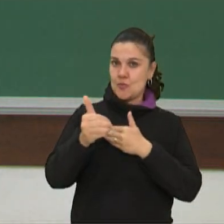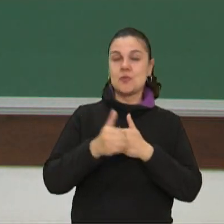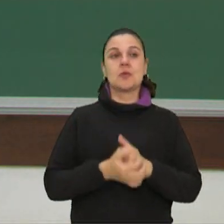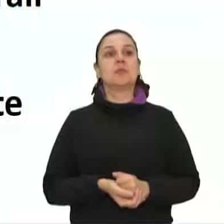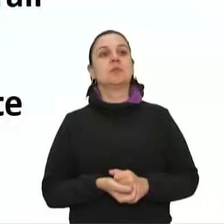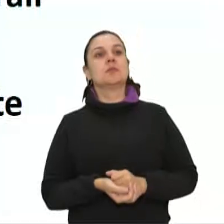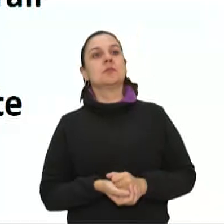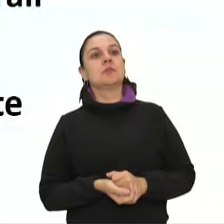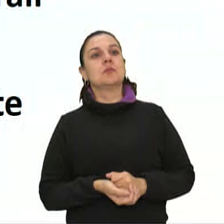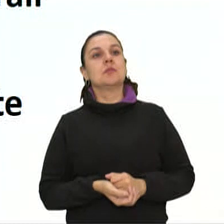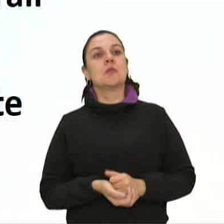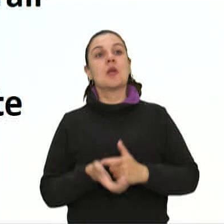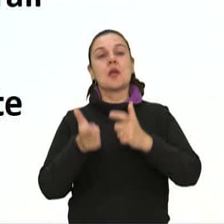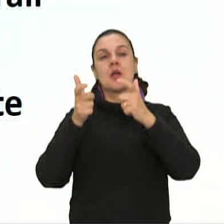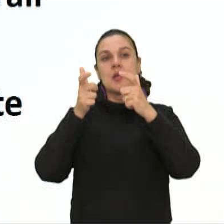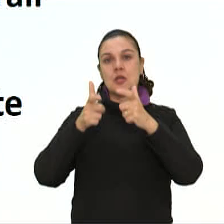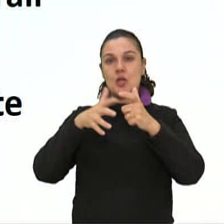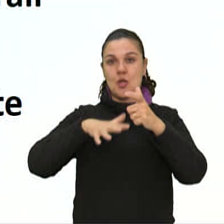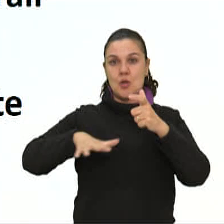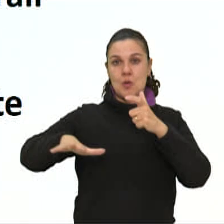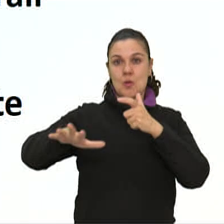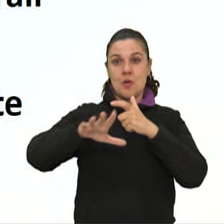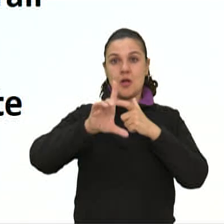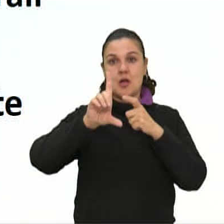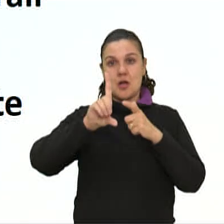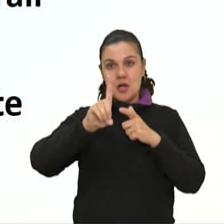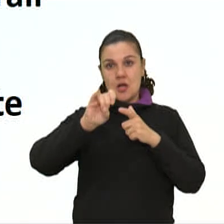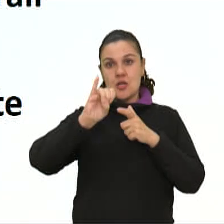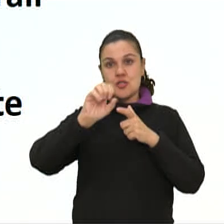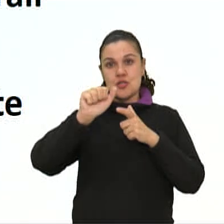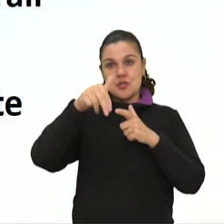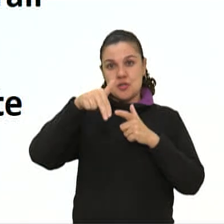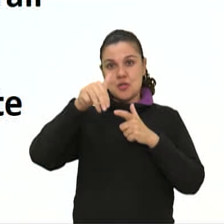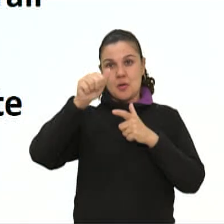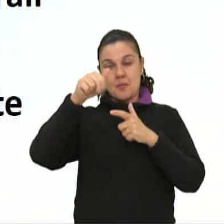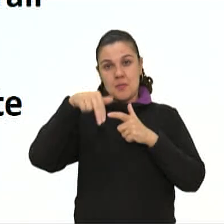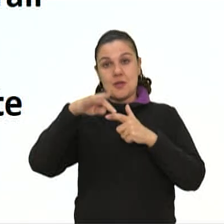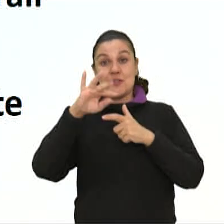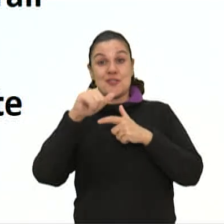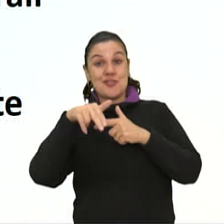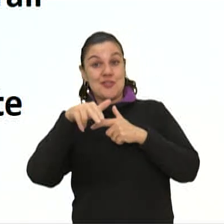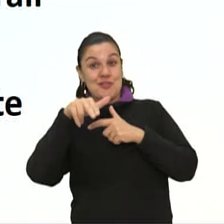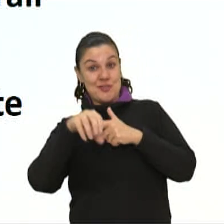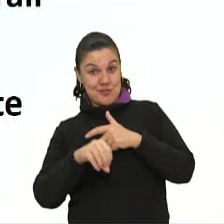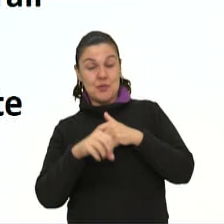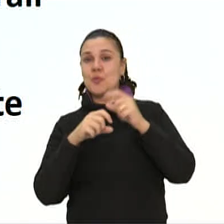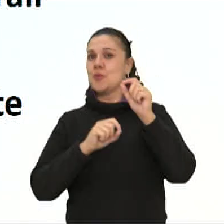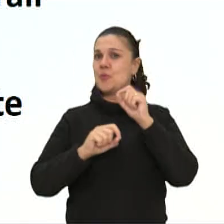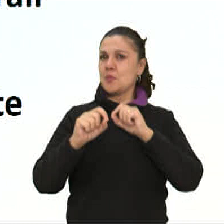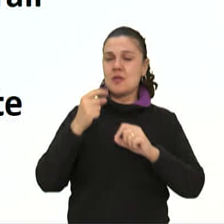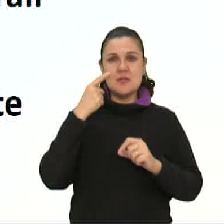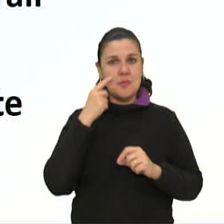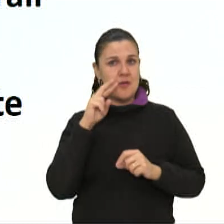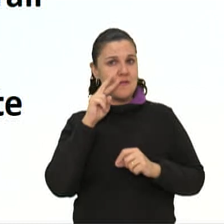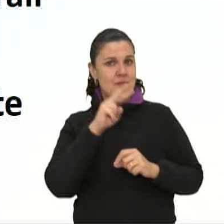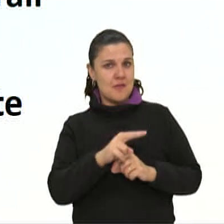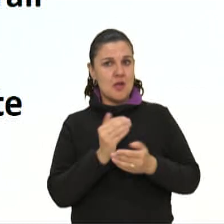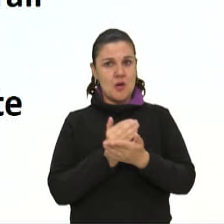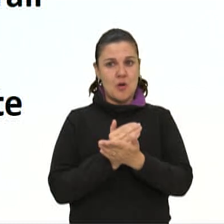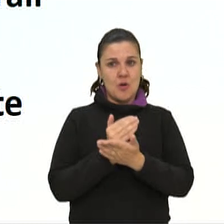Continuando, o Distrito Diamantino, como o nome mesmo diz, a gente tem então, a partir